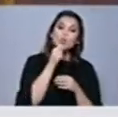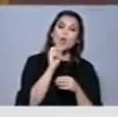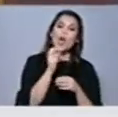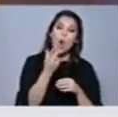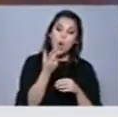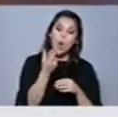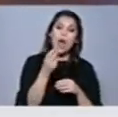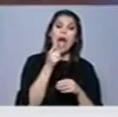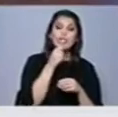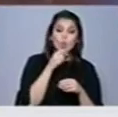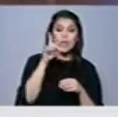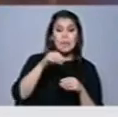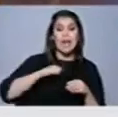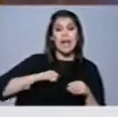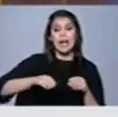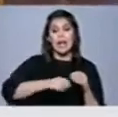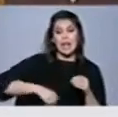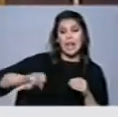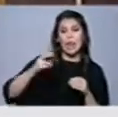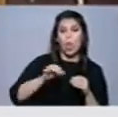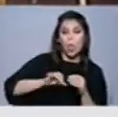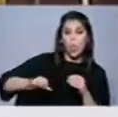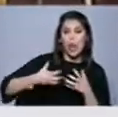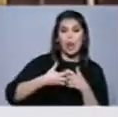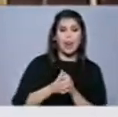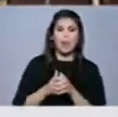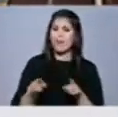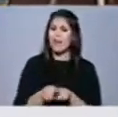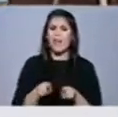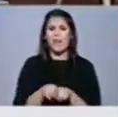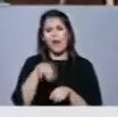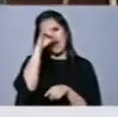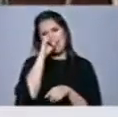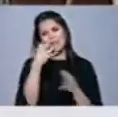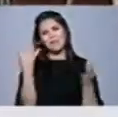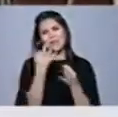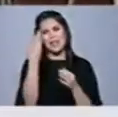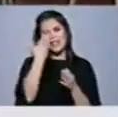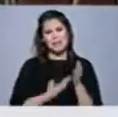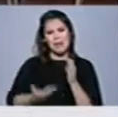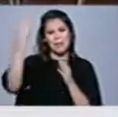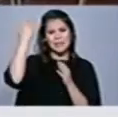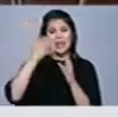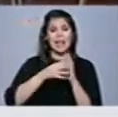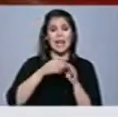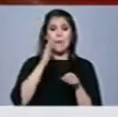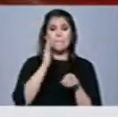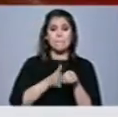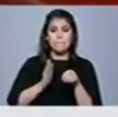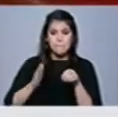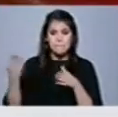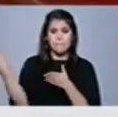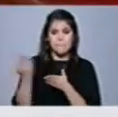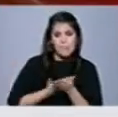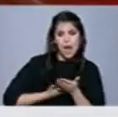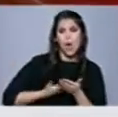com calda, como a calda de açúcar, limão e canela, exatamente como fizemos cá na passada semana para as rabanadas, ou seja,